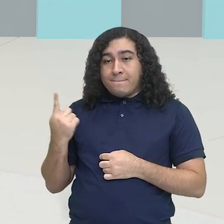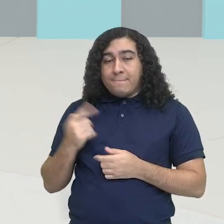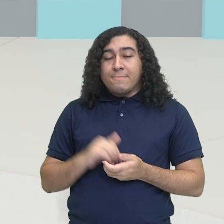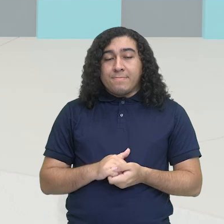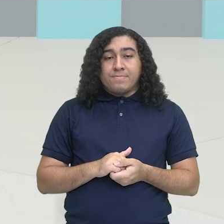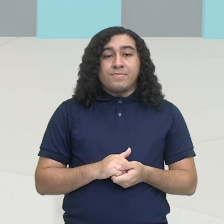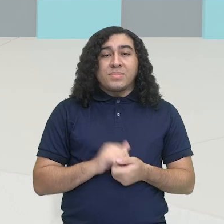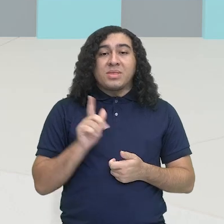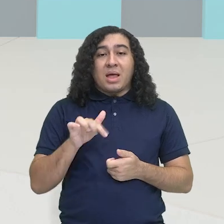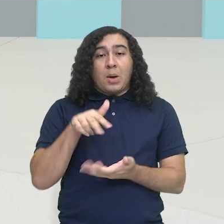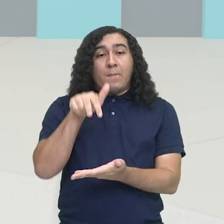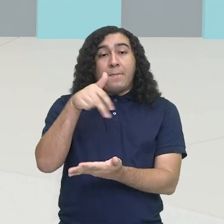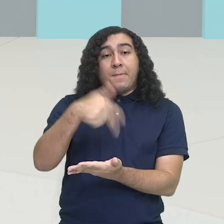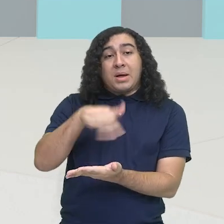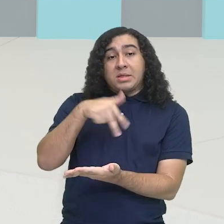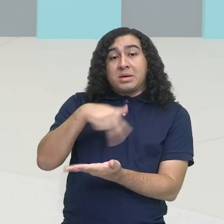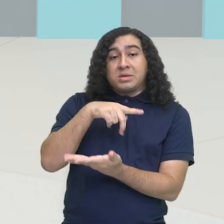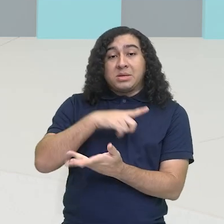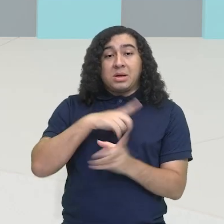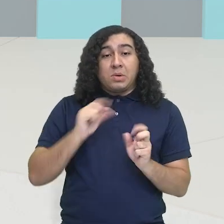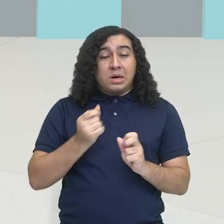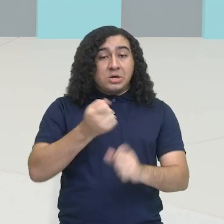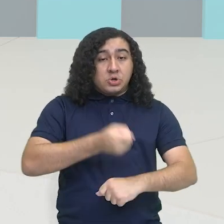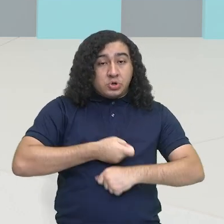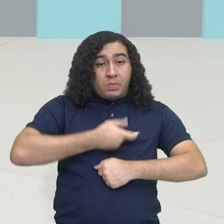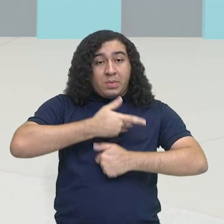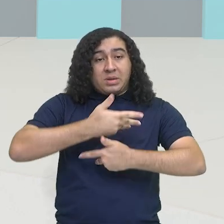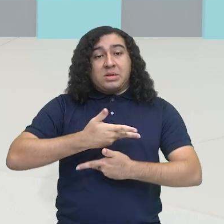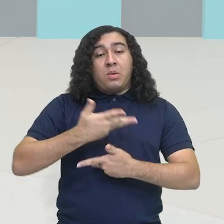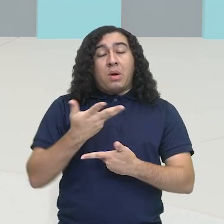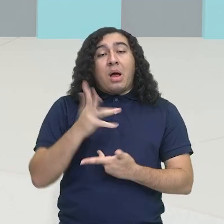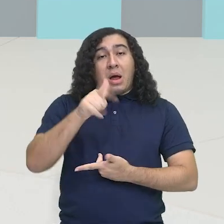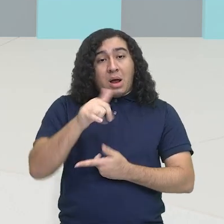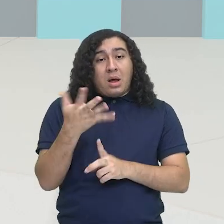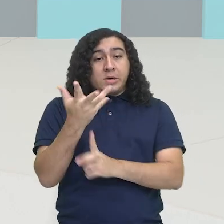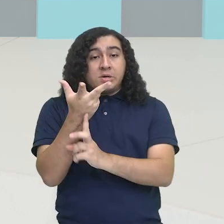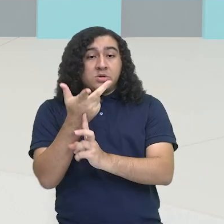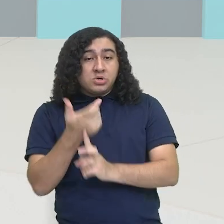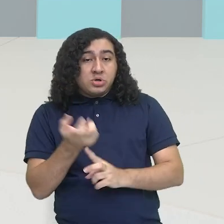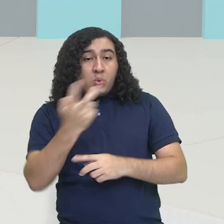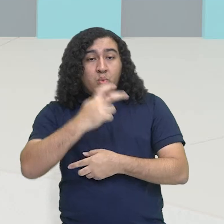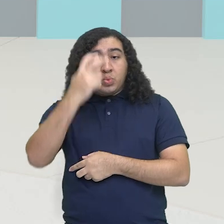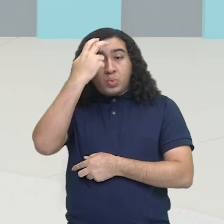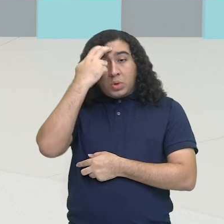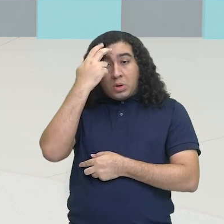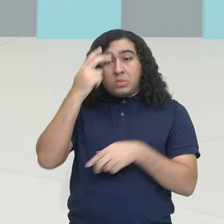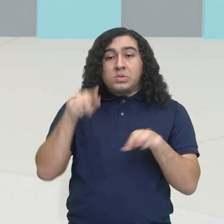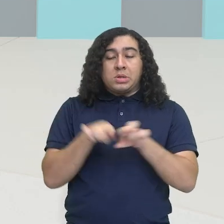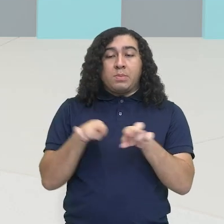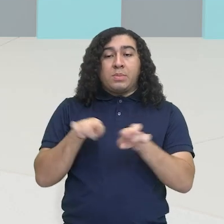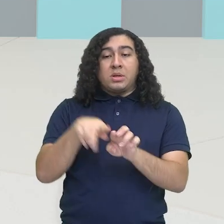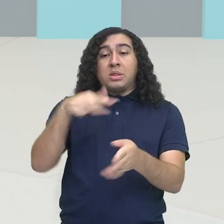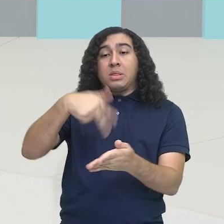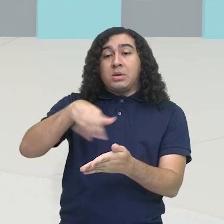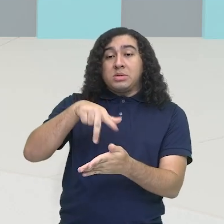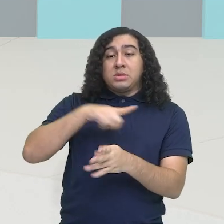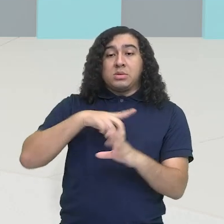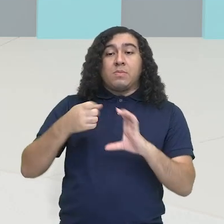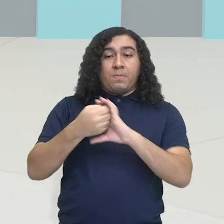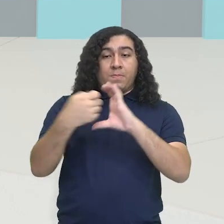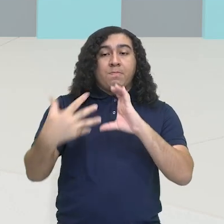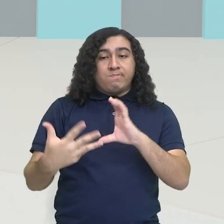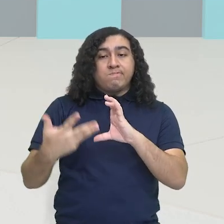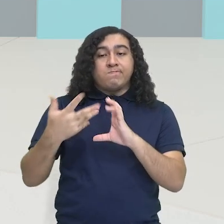então de uma dança que vai unir a expressão artística, cultural, a dança a elementos